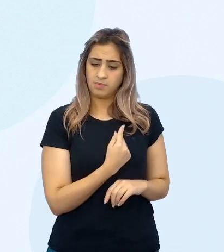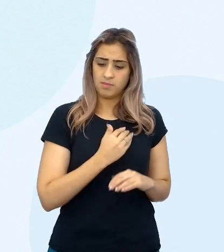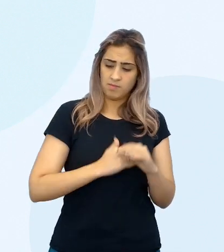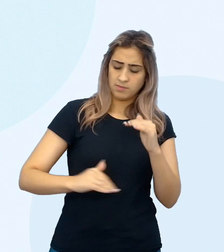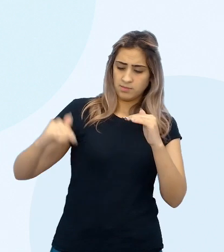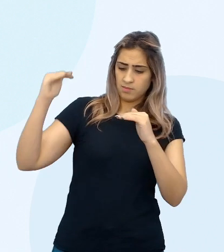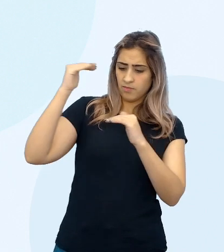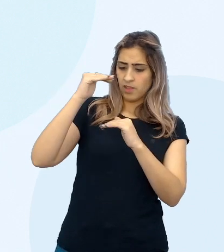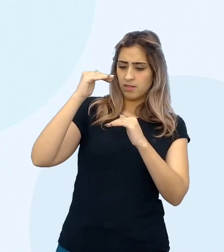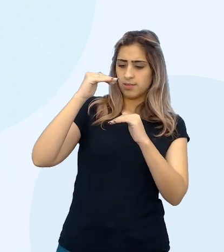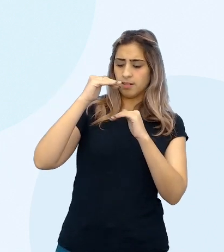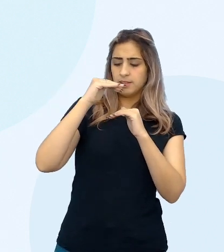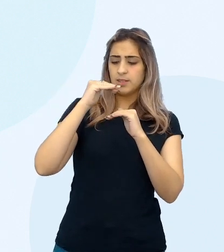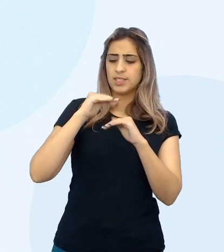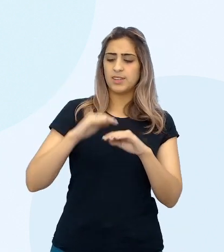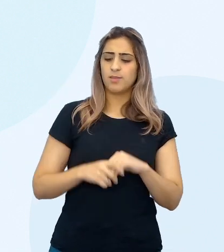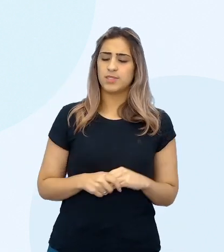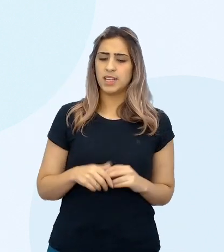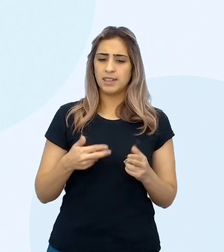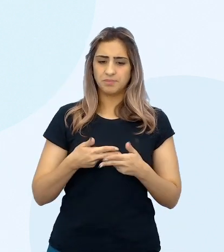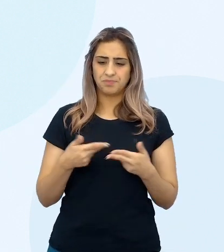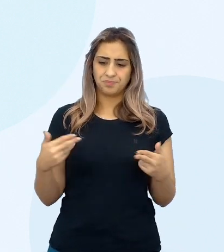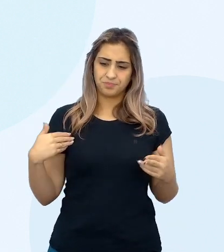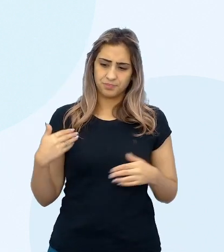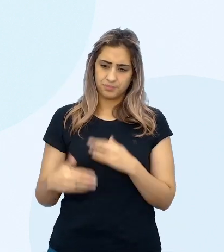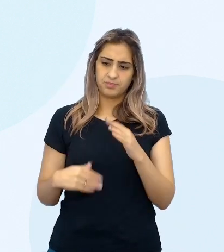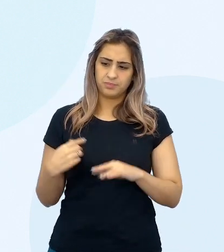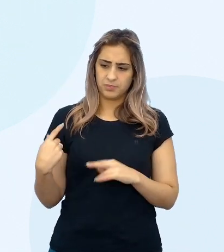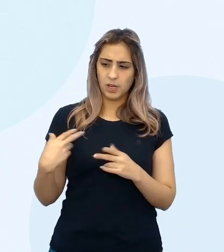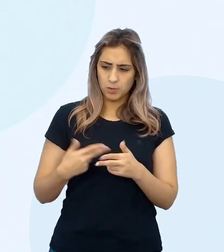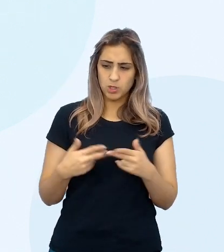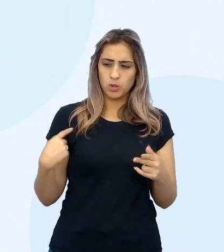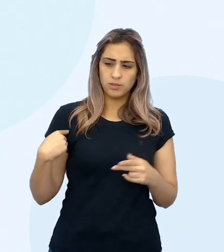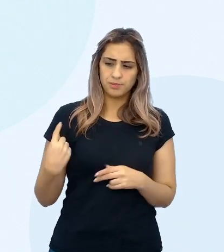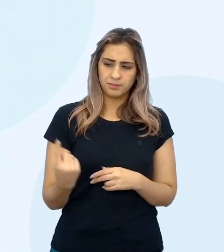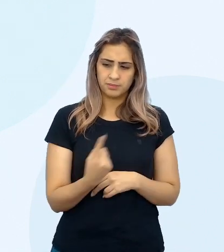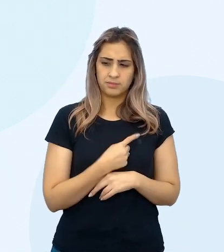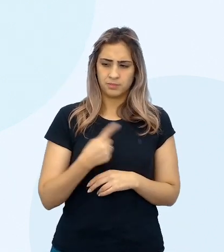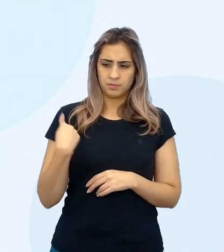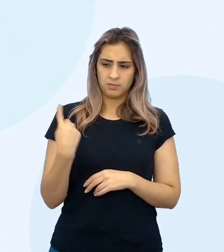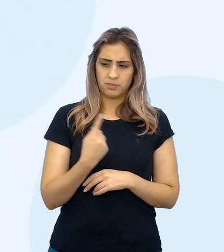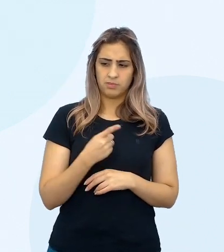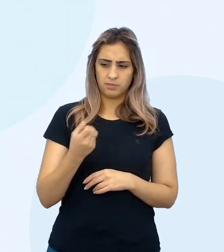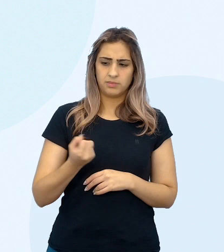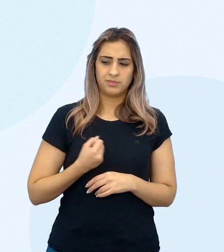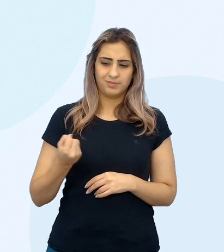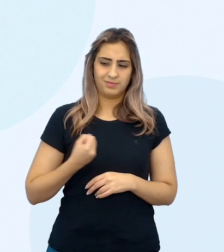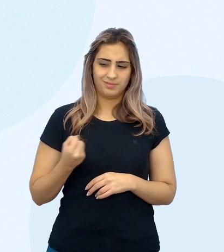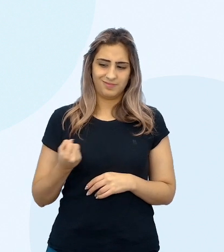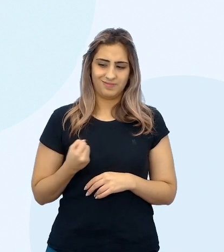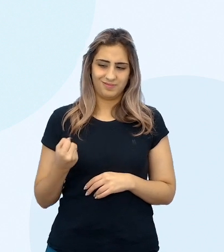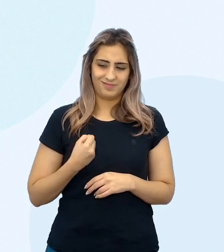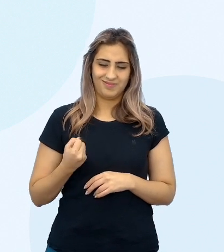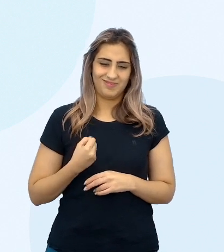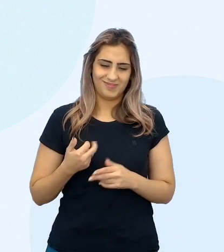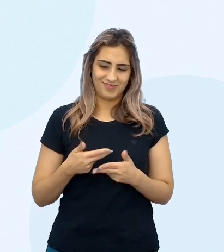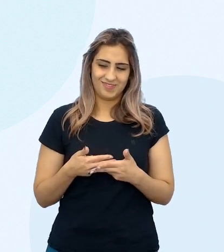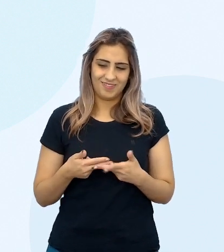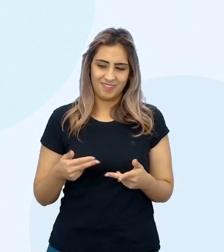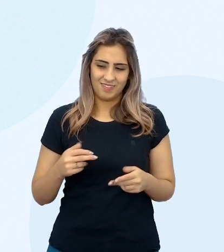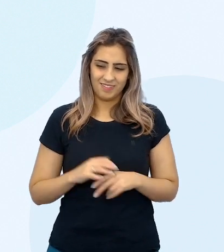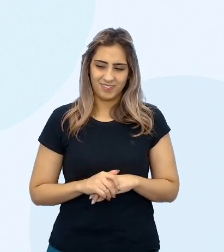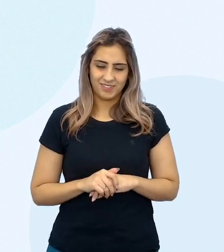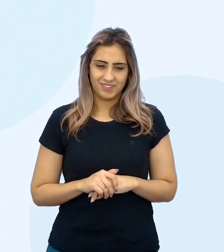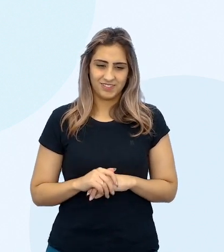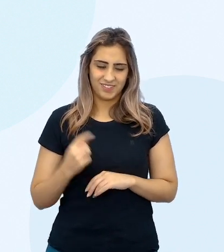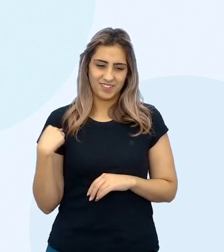coeficiente angular, certo. que tem a ver com o ângulo, com a inclinação, né? Sim. E esse é o número sozinho, que é o nosso B, termo